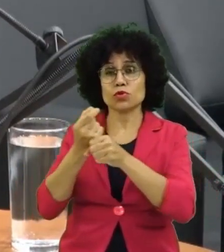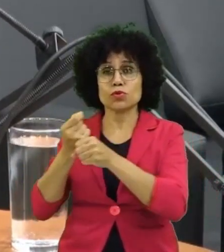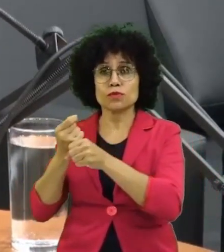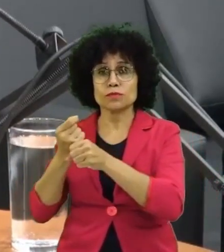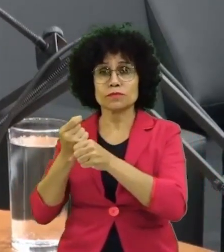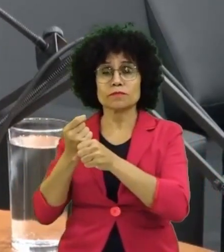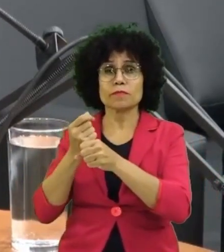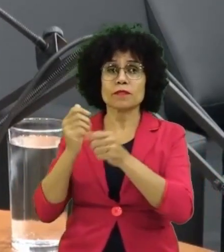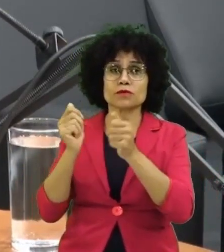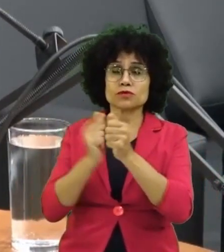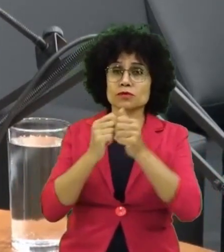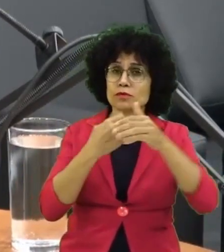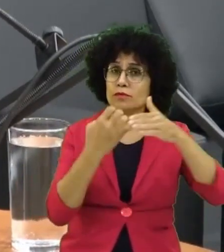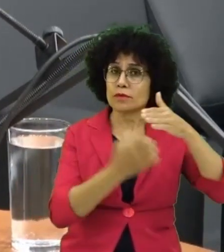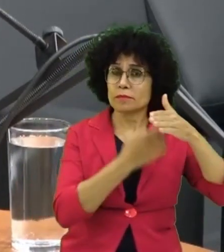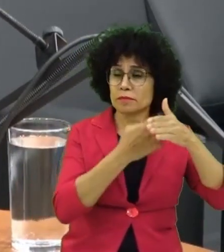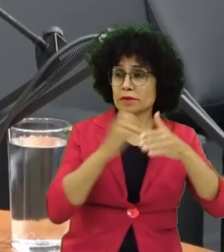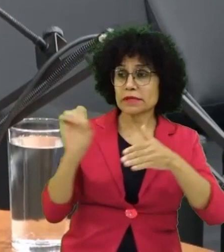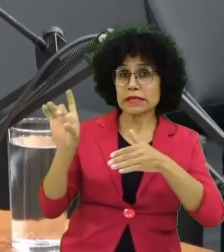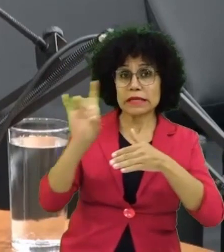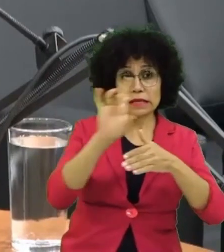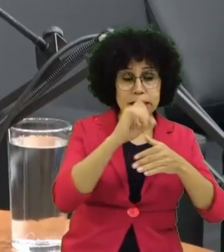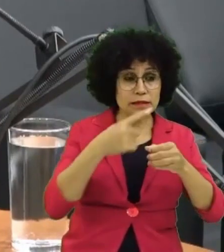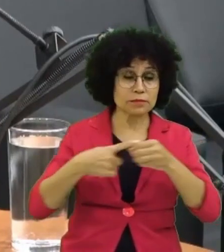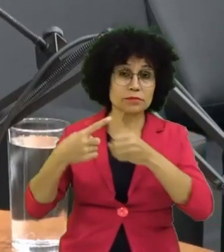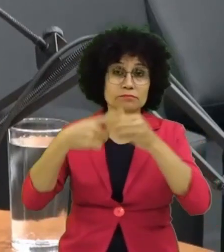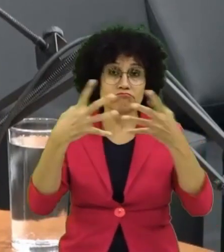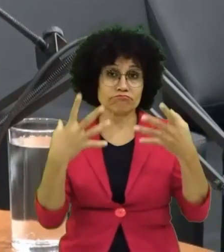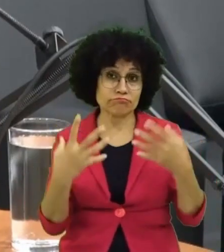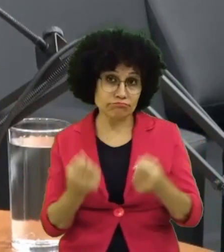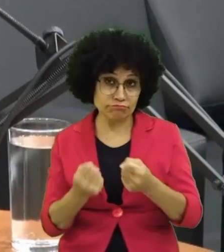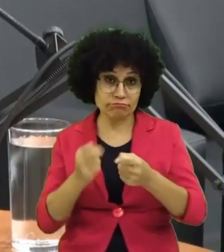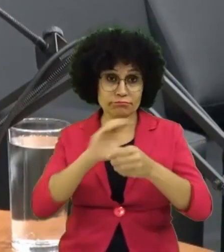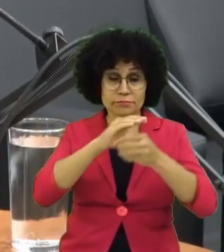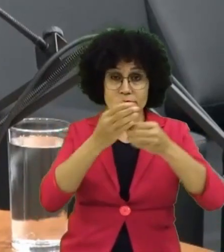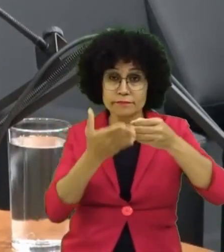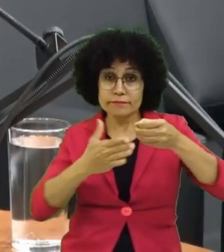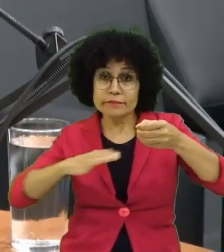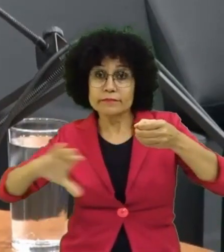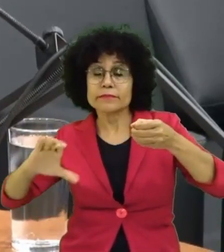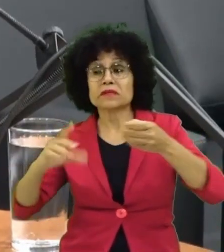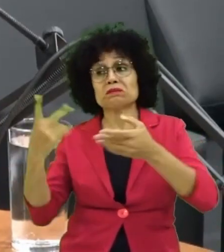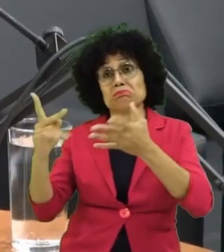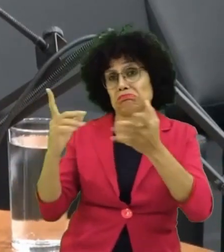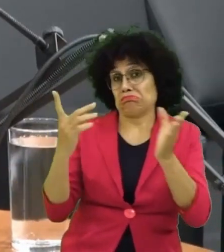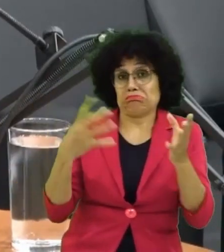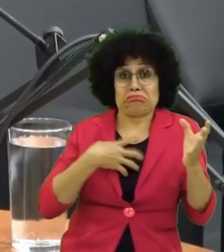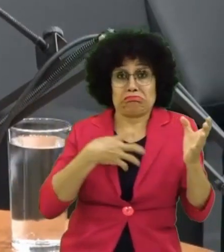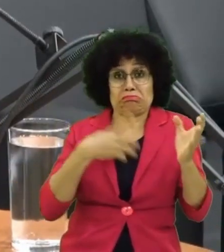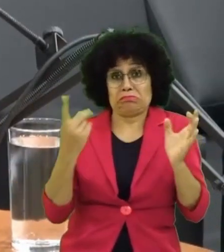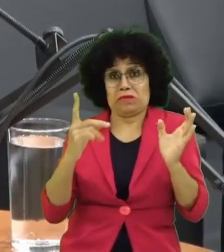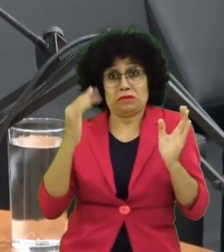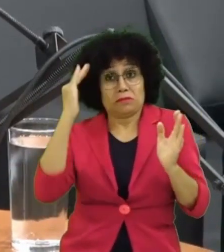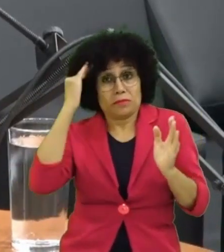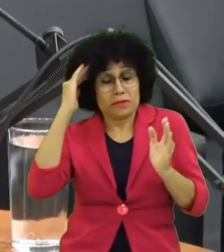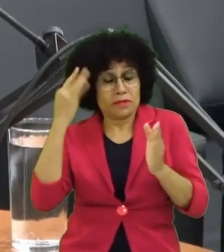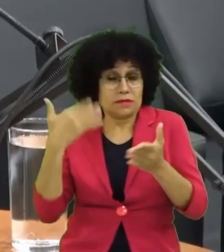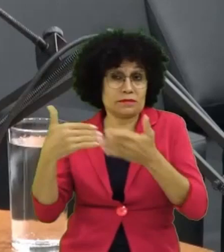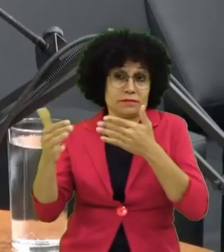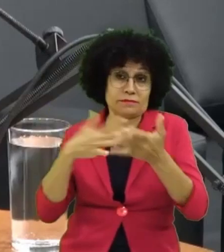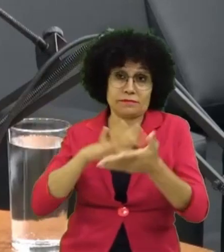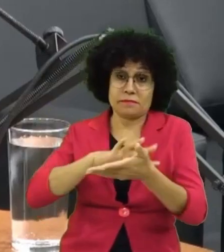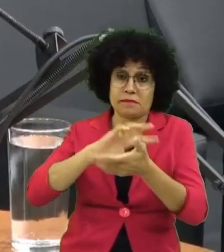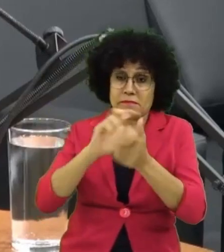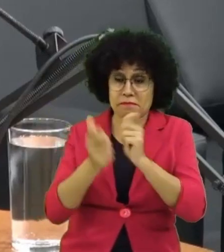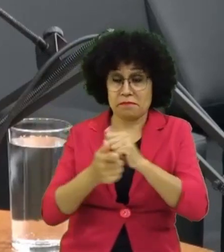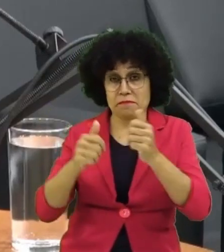saneamento, cada município assumiu o saneamento e tocou da sua forma, da forma como entendia a mais